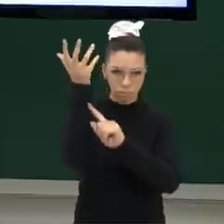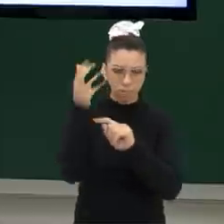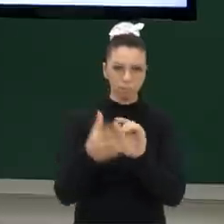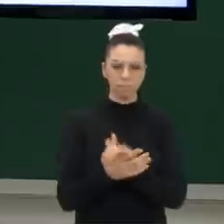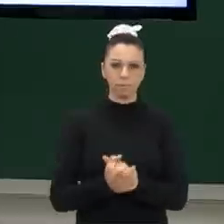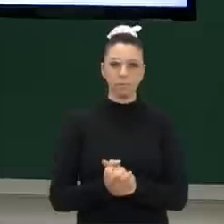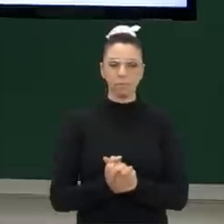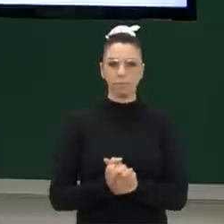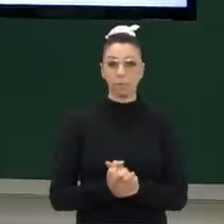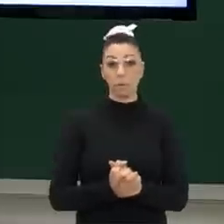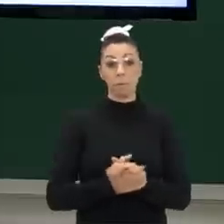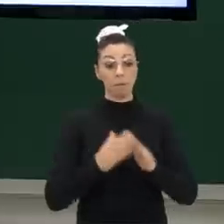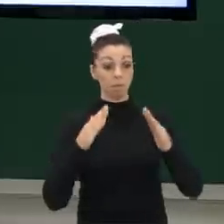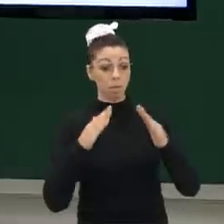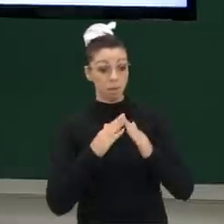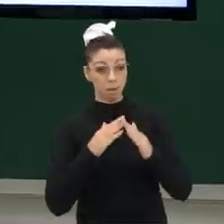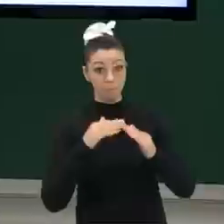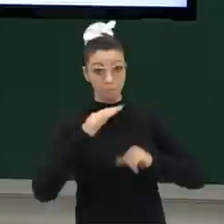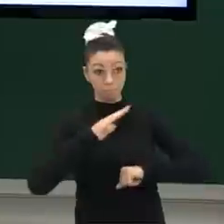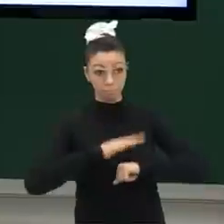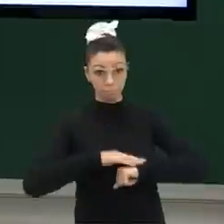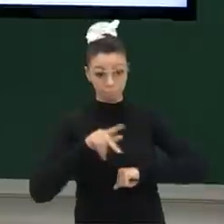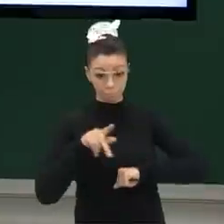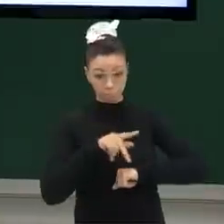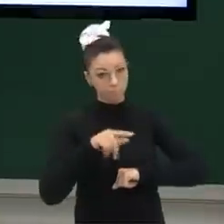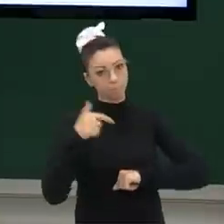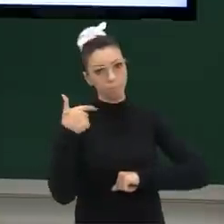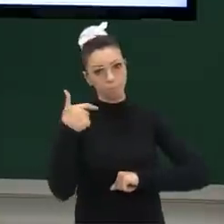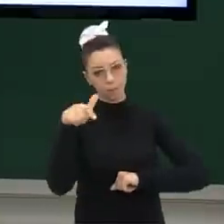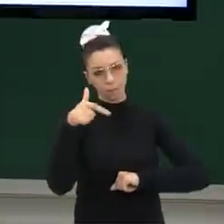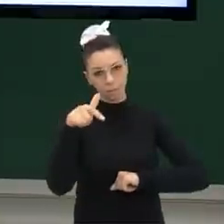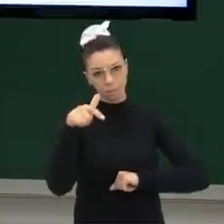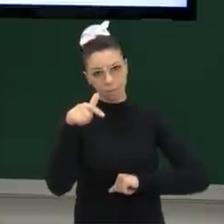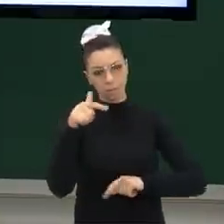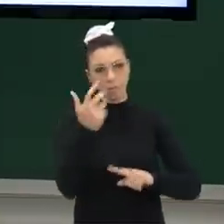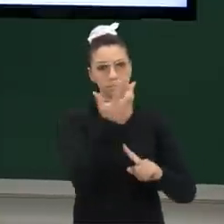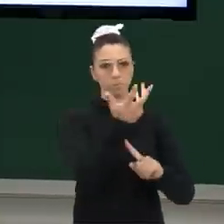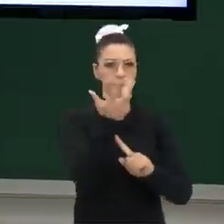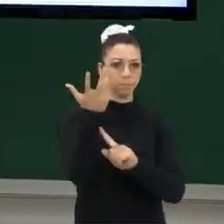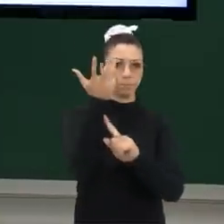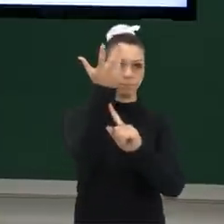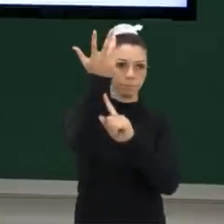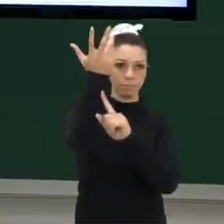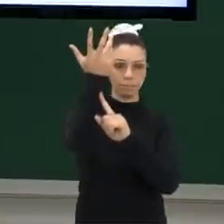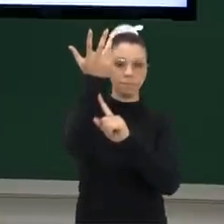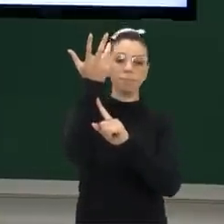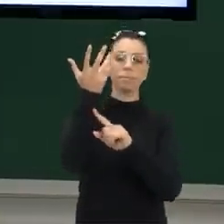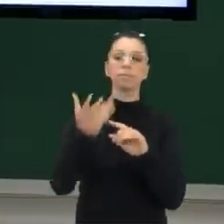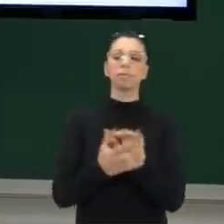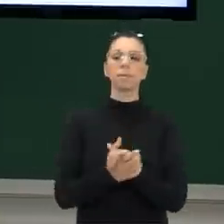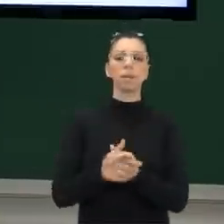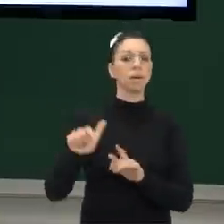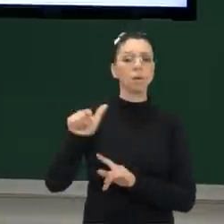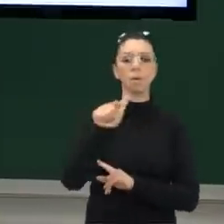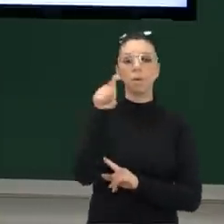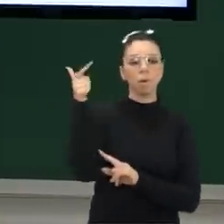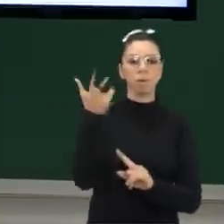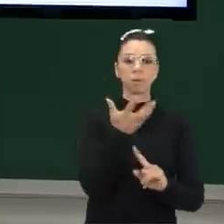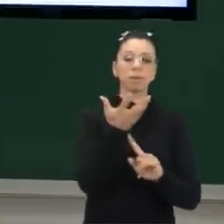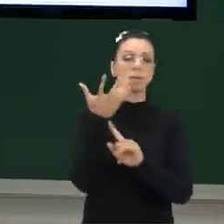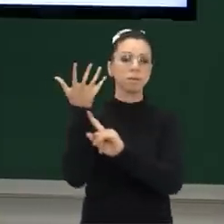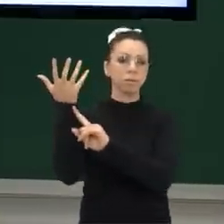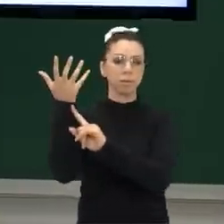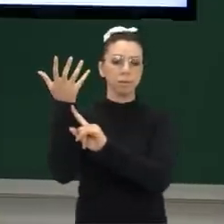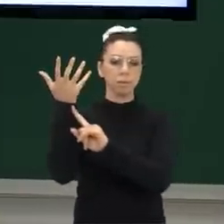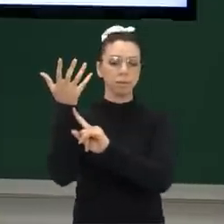teacher não tem esta chimney aqui para lareira, né? Mas tem outra chimney para